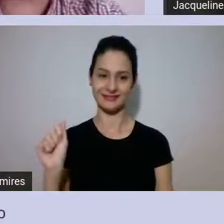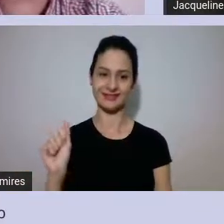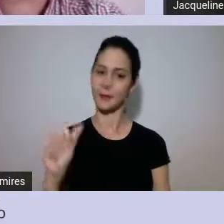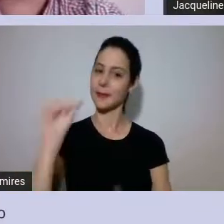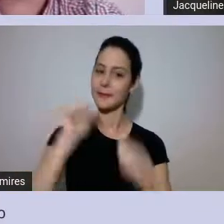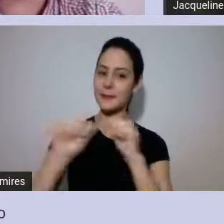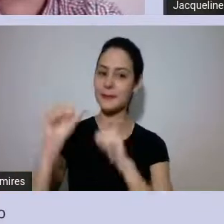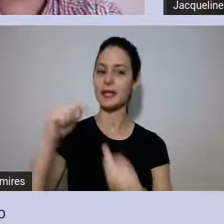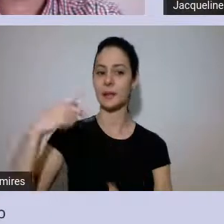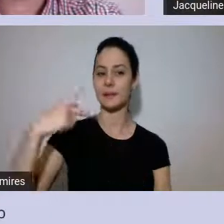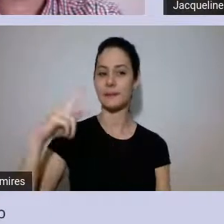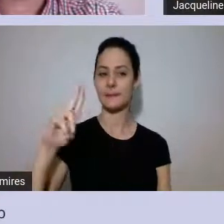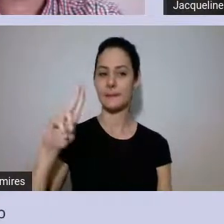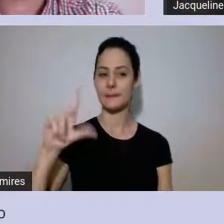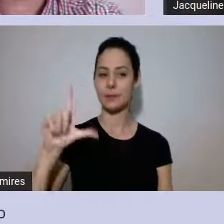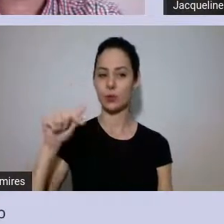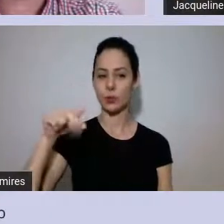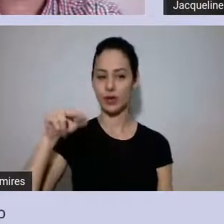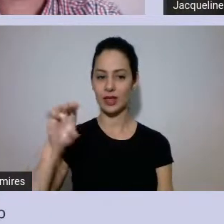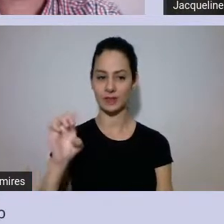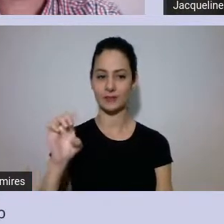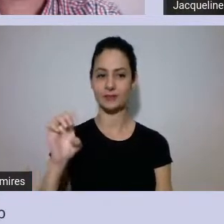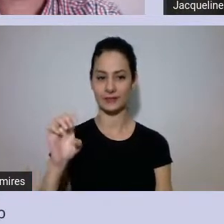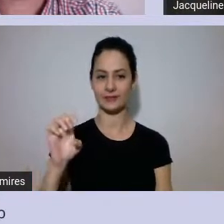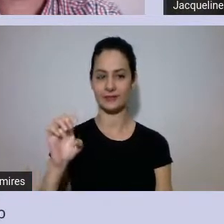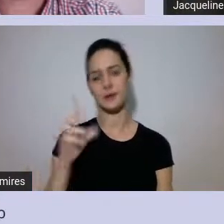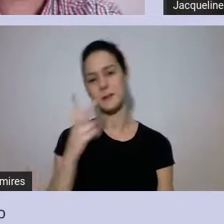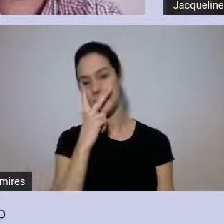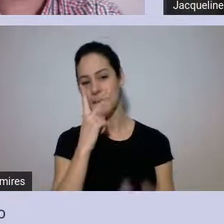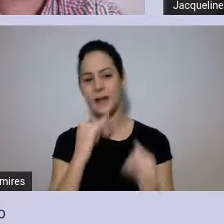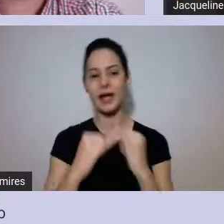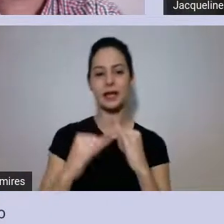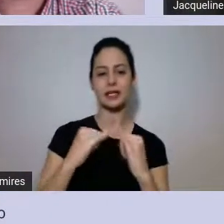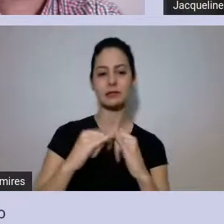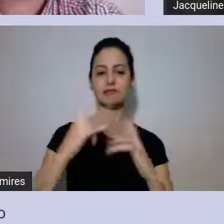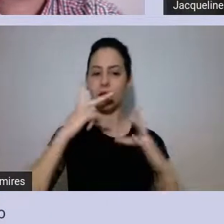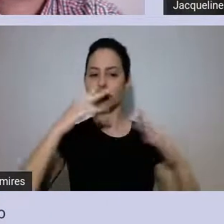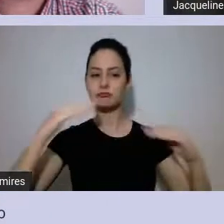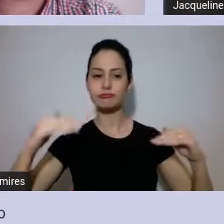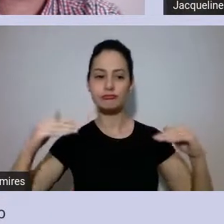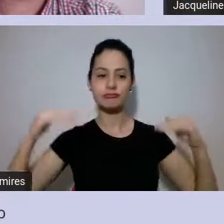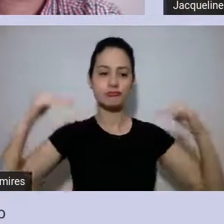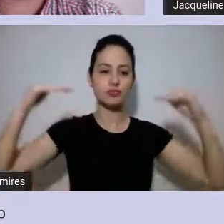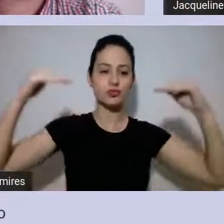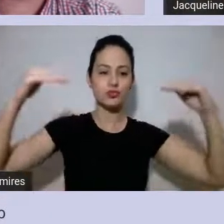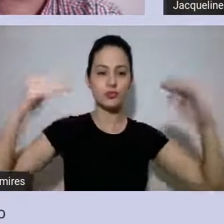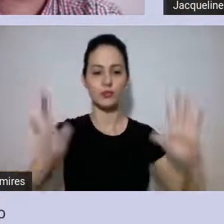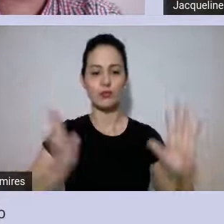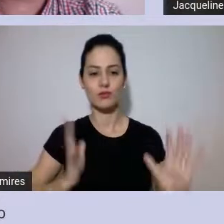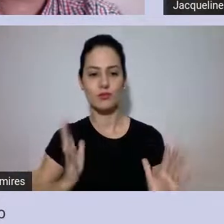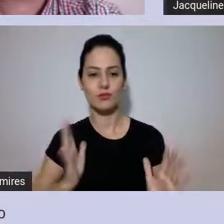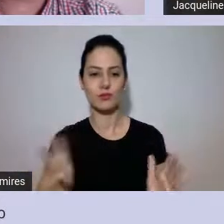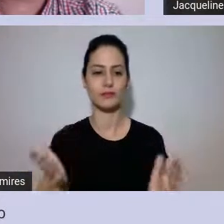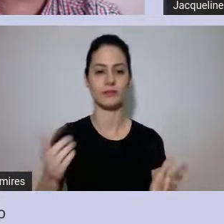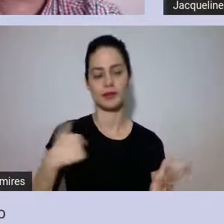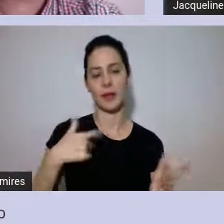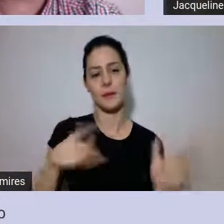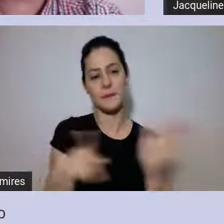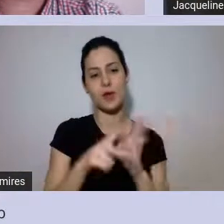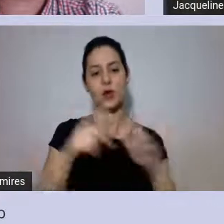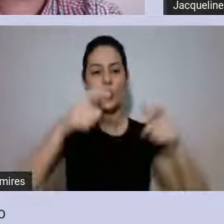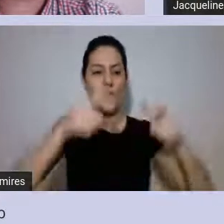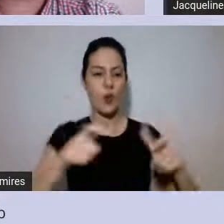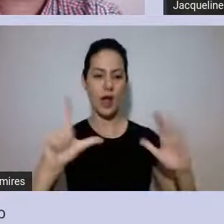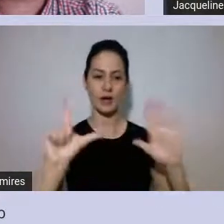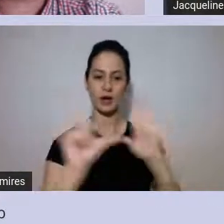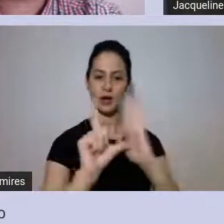de pulque, casi con una elitización de algunos lugares, ¿no? La propia pulquería, que era un lugar